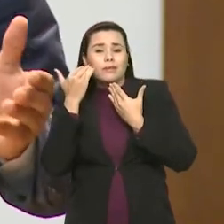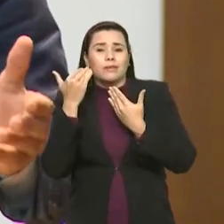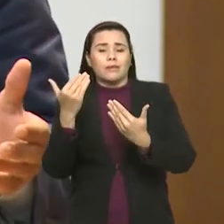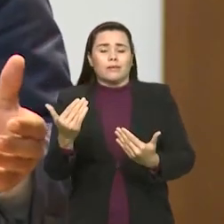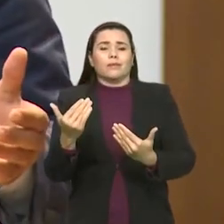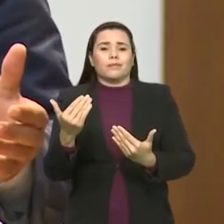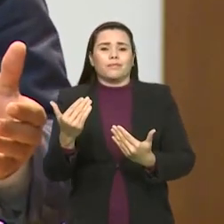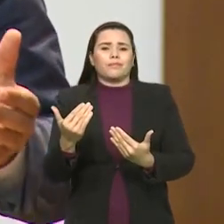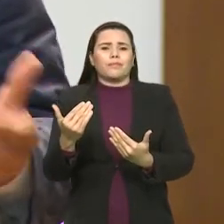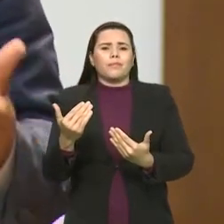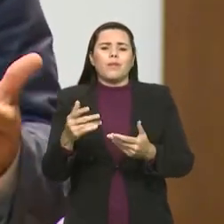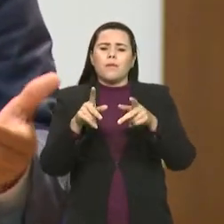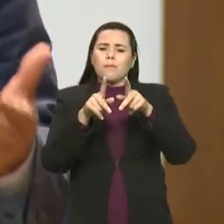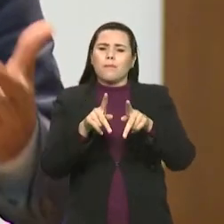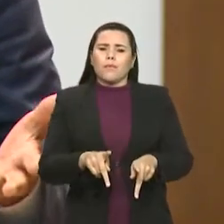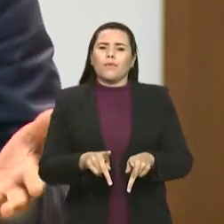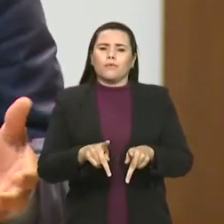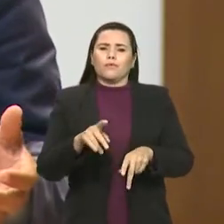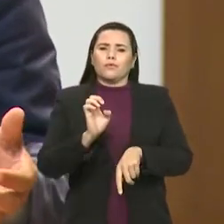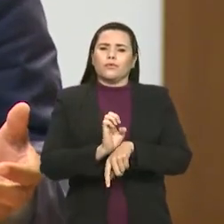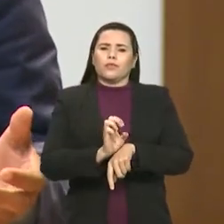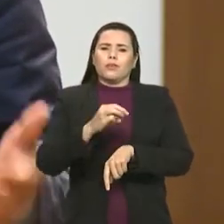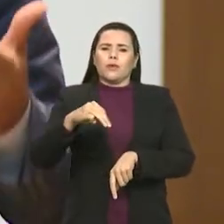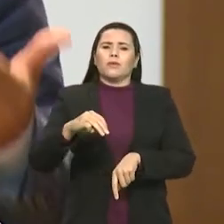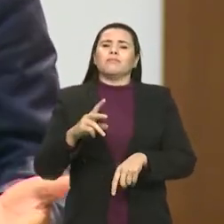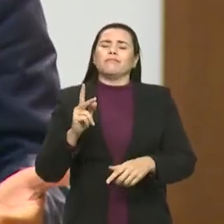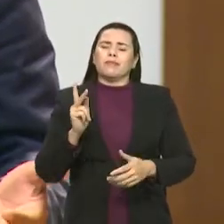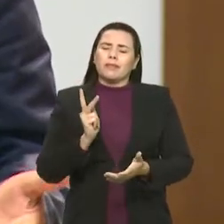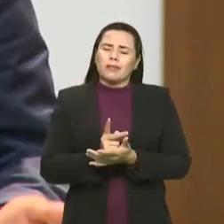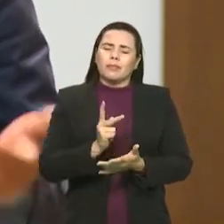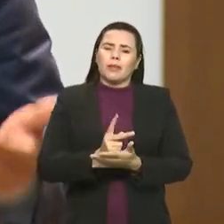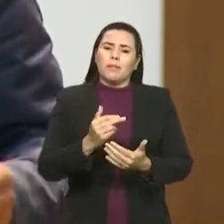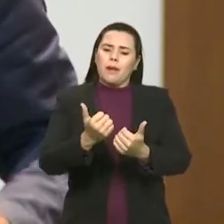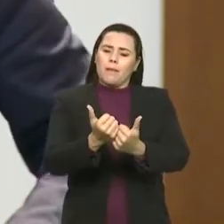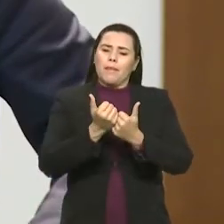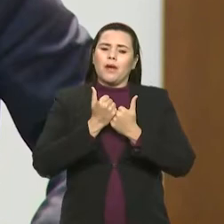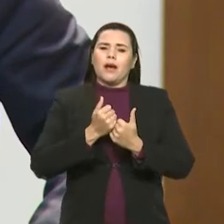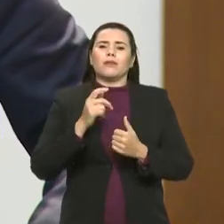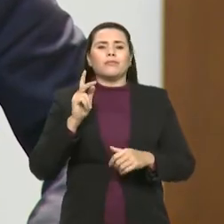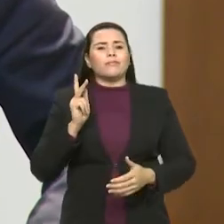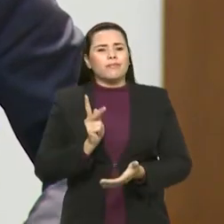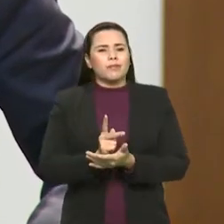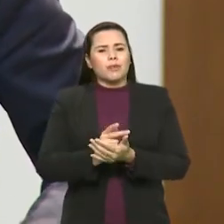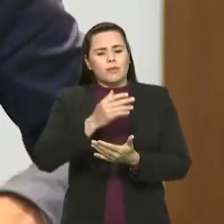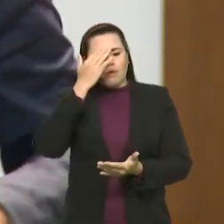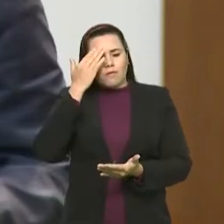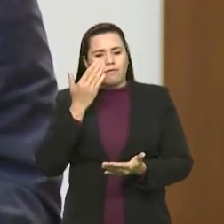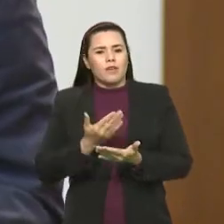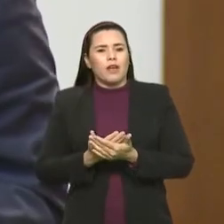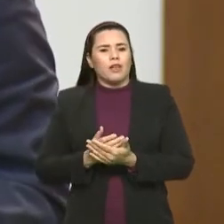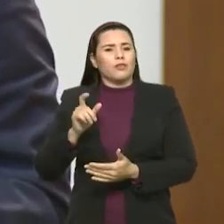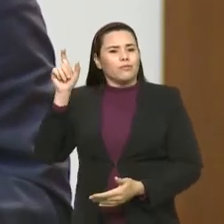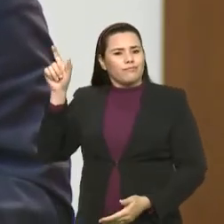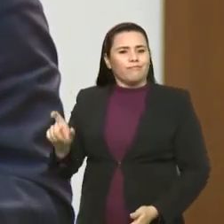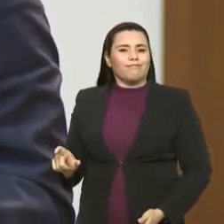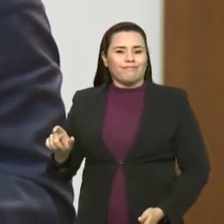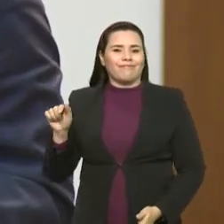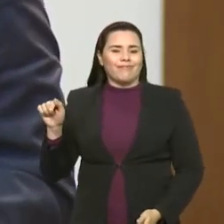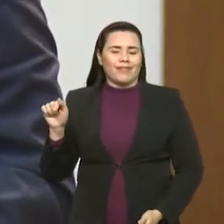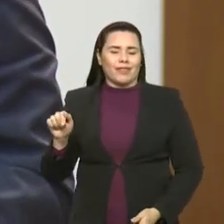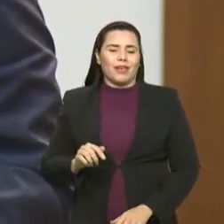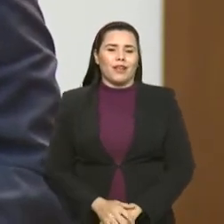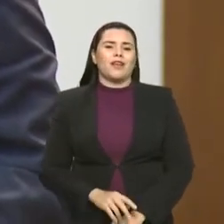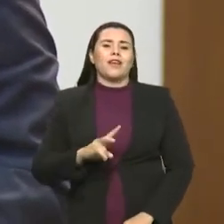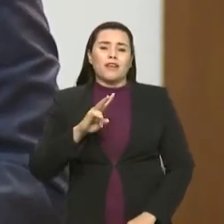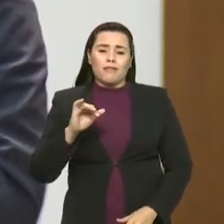Agradecer à população que tem dado o seu apoio, que tem confiado no nome do Dr. Laésio Bonfim para disputar o governo